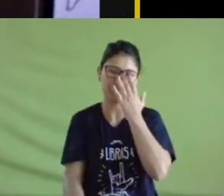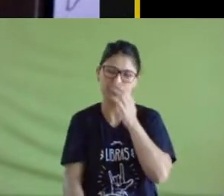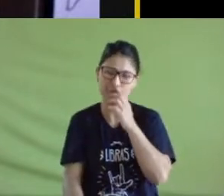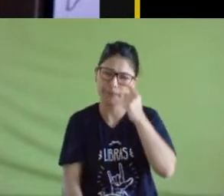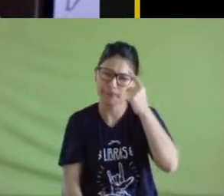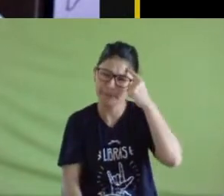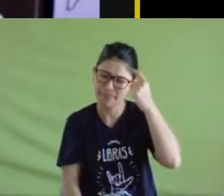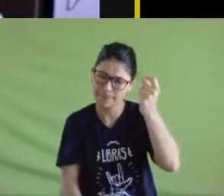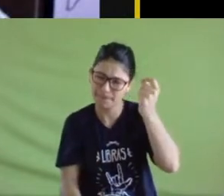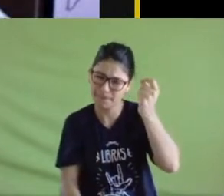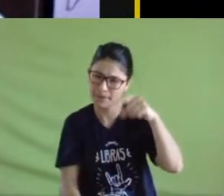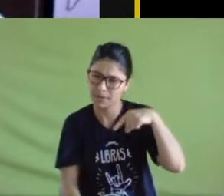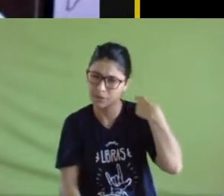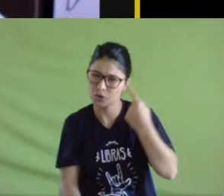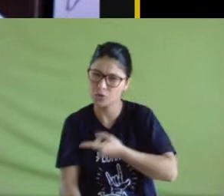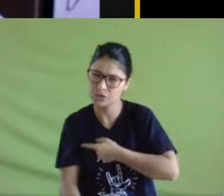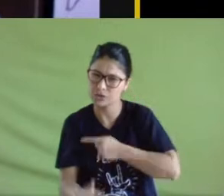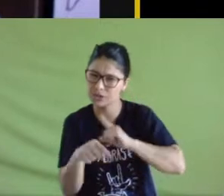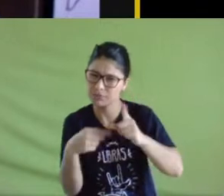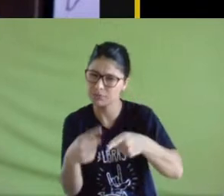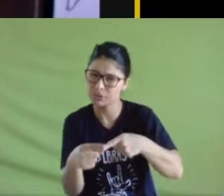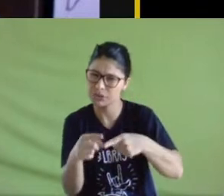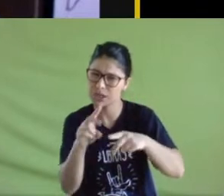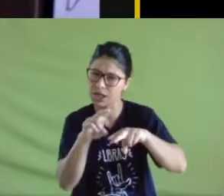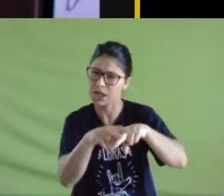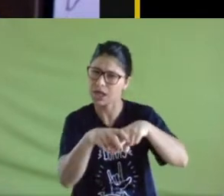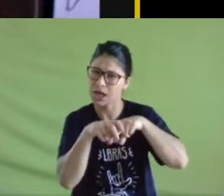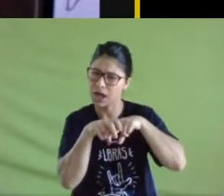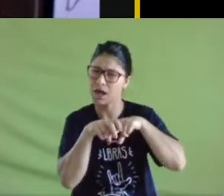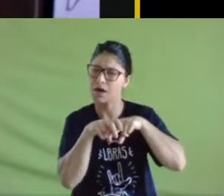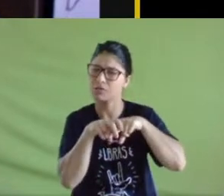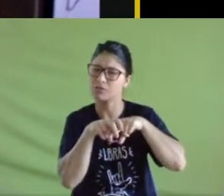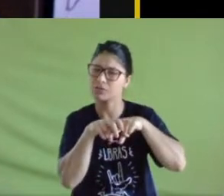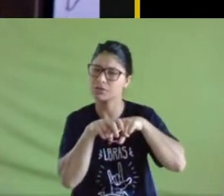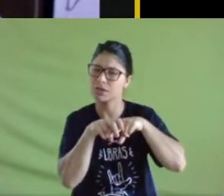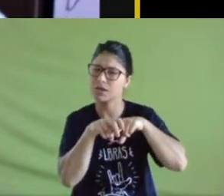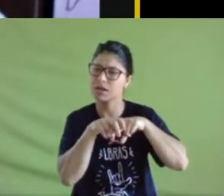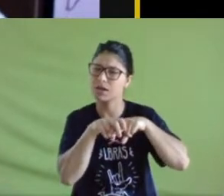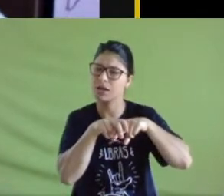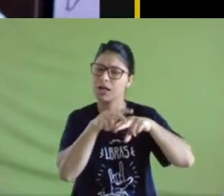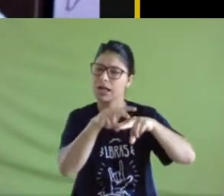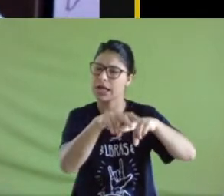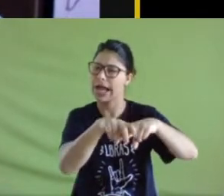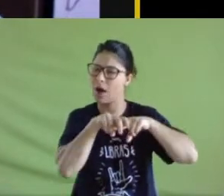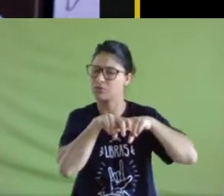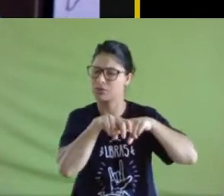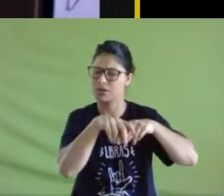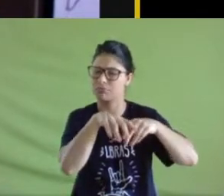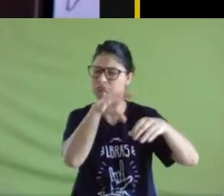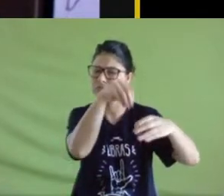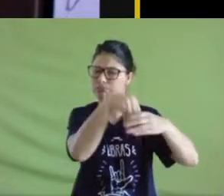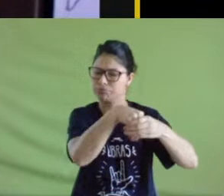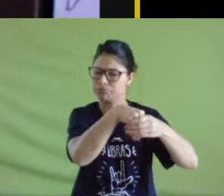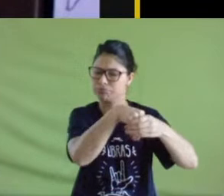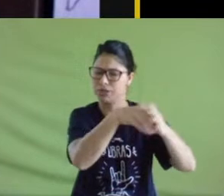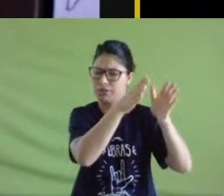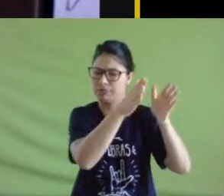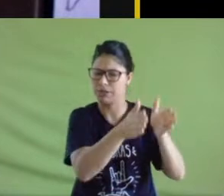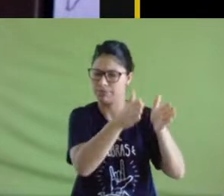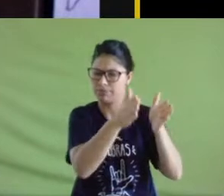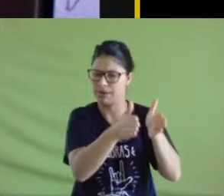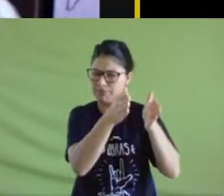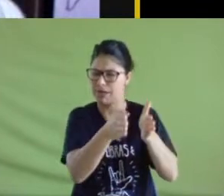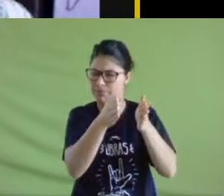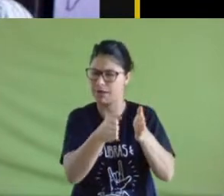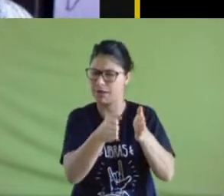a gente depois coloca essa causa numa determinada ordem e depois essas coisas são